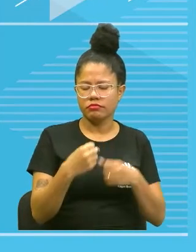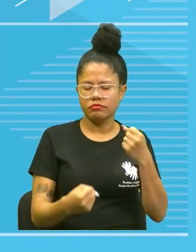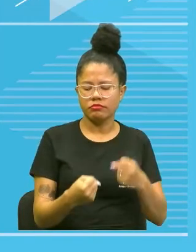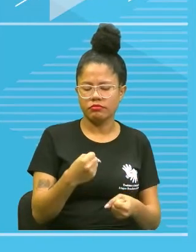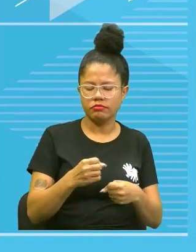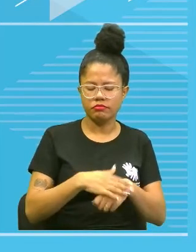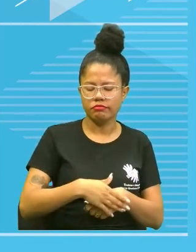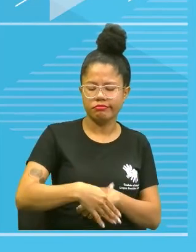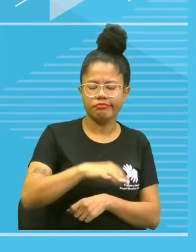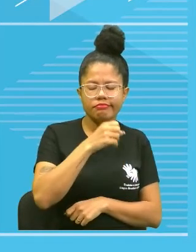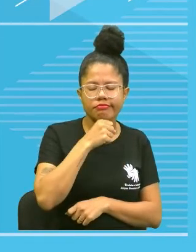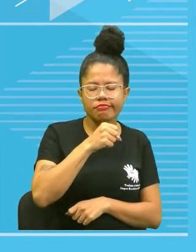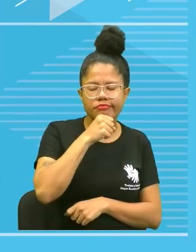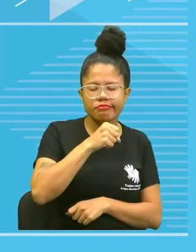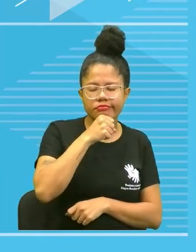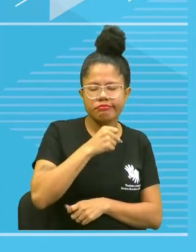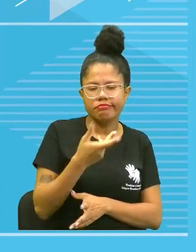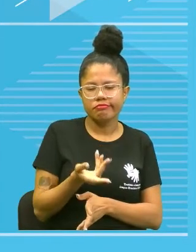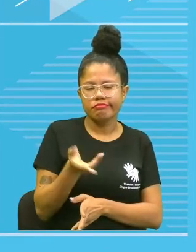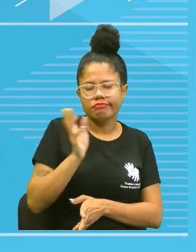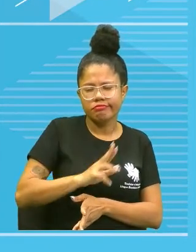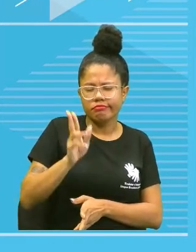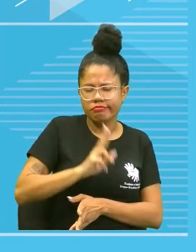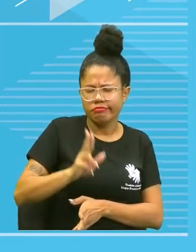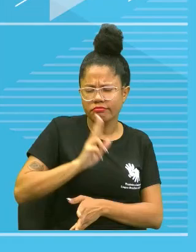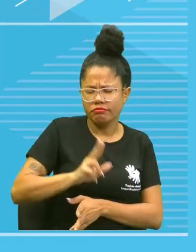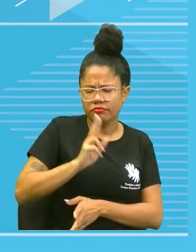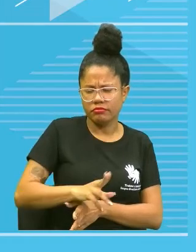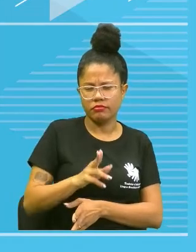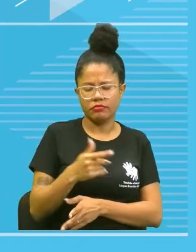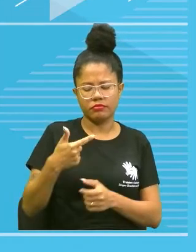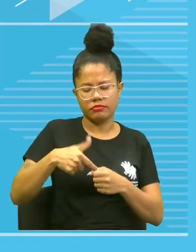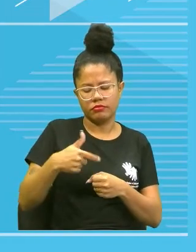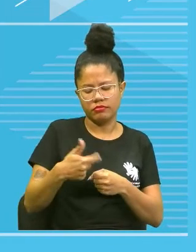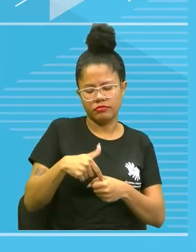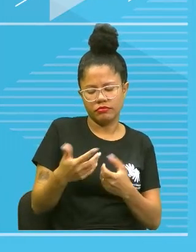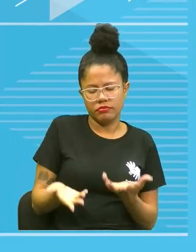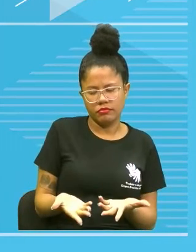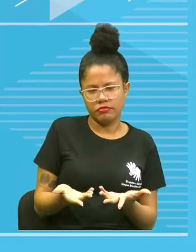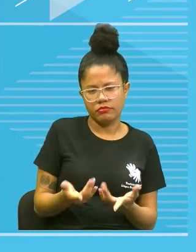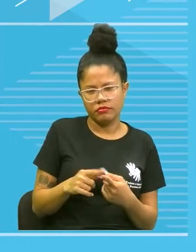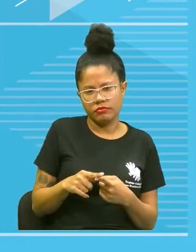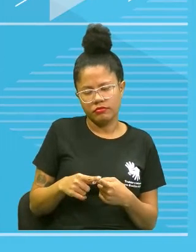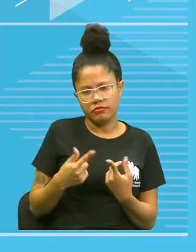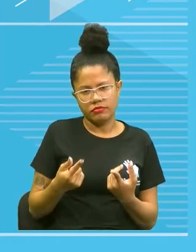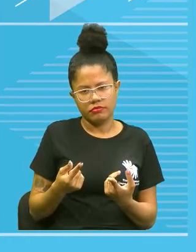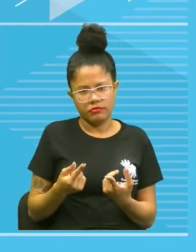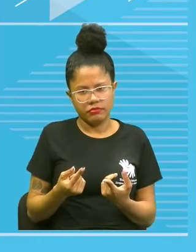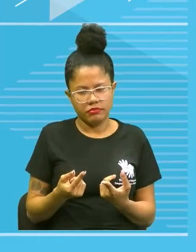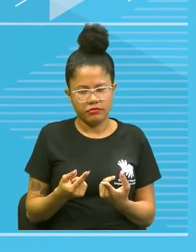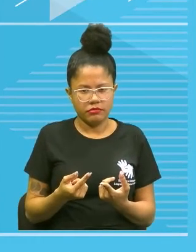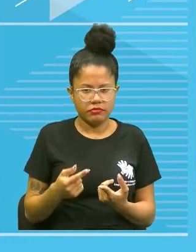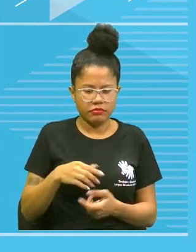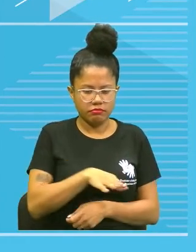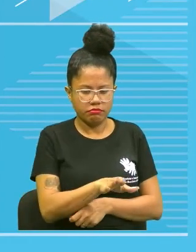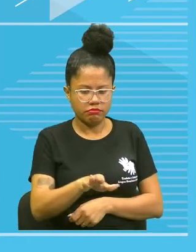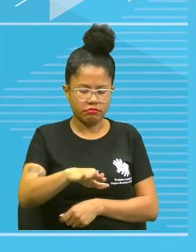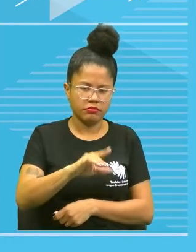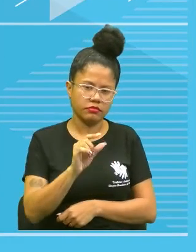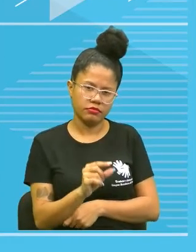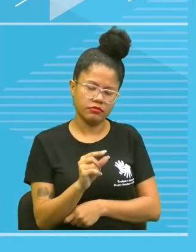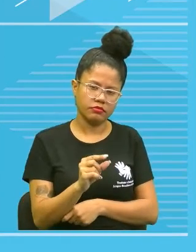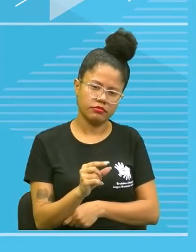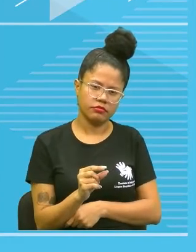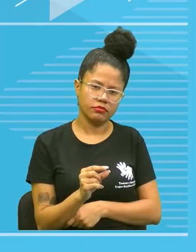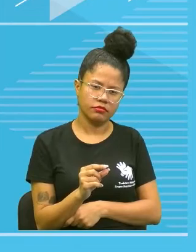muita gasolina para andar pouco. Justamente porque o motor dele já não é mais tão eficiente, por falta de manutenção, ou até pela idade da máquina